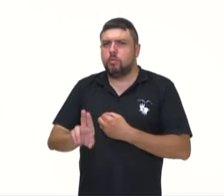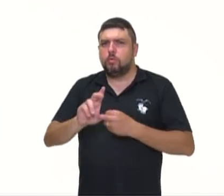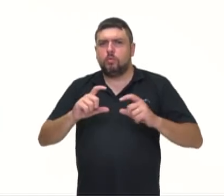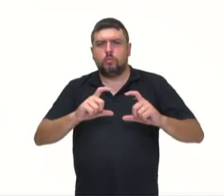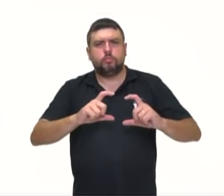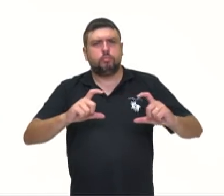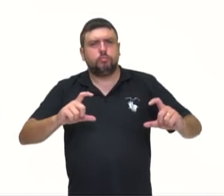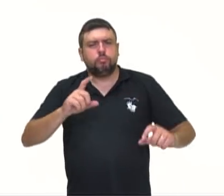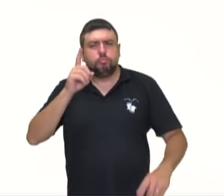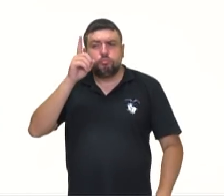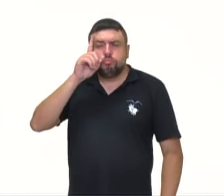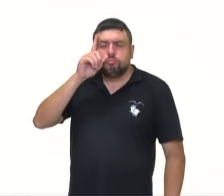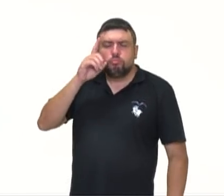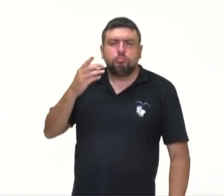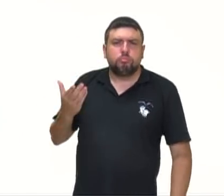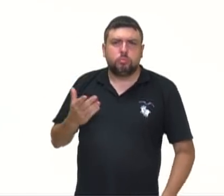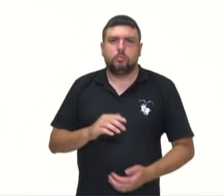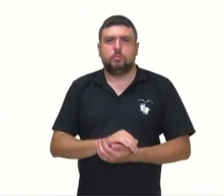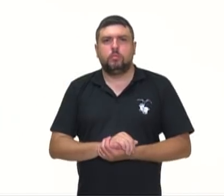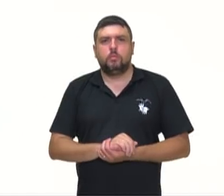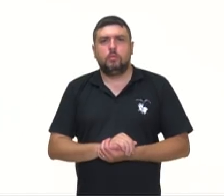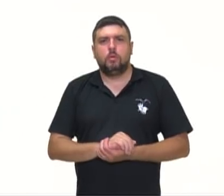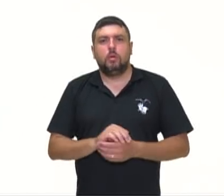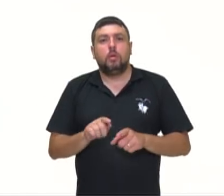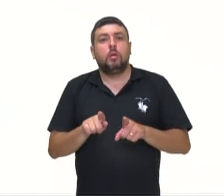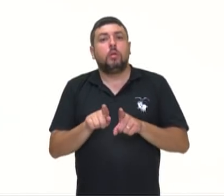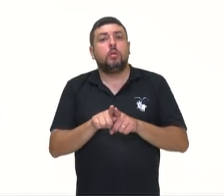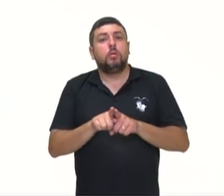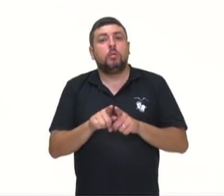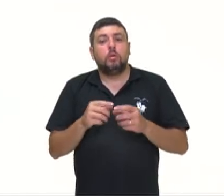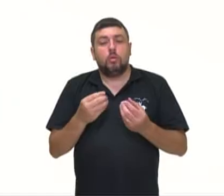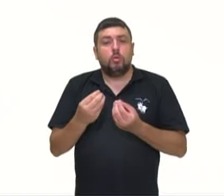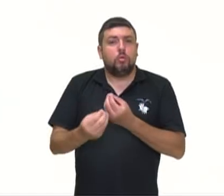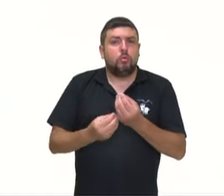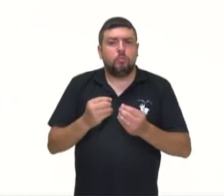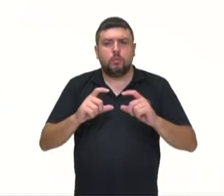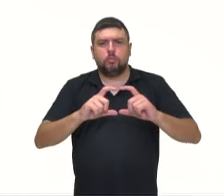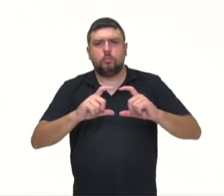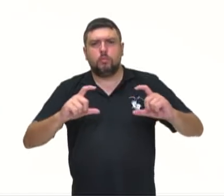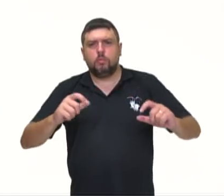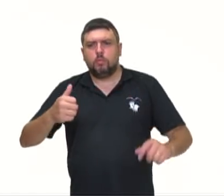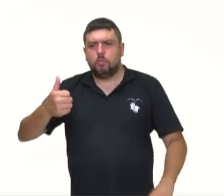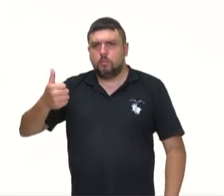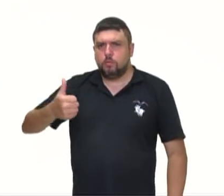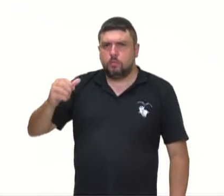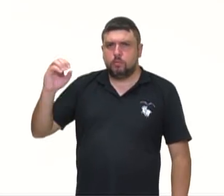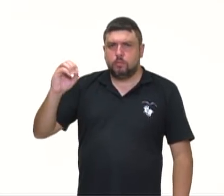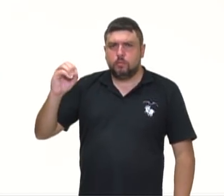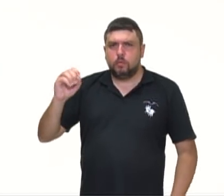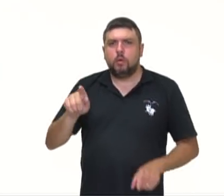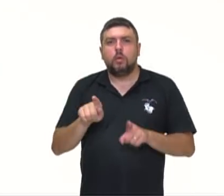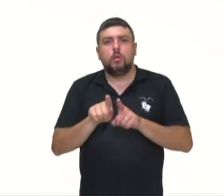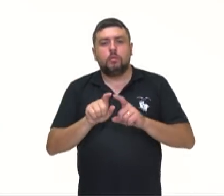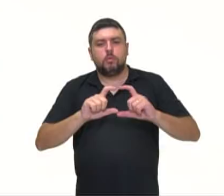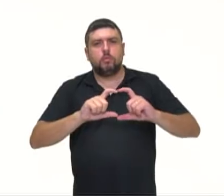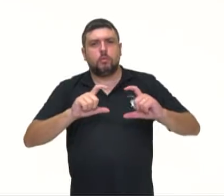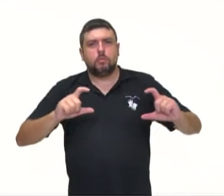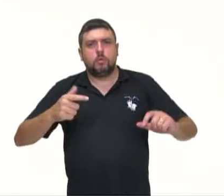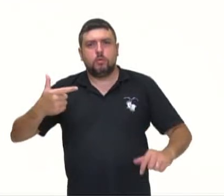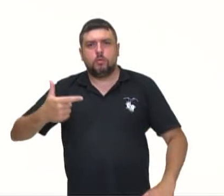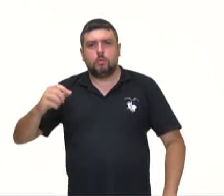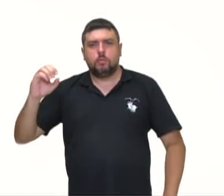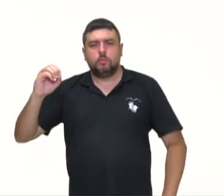nosso cotidiano? E como a gente resolve uma equação de primeiro grau e uma equação do segundo